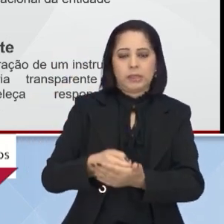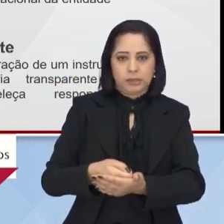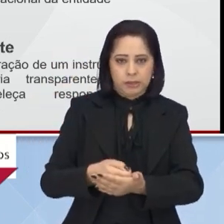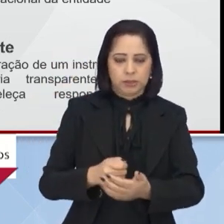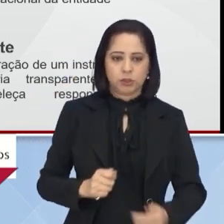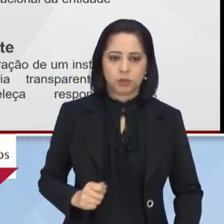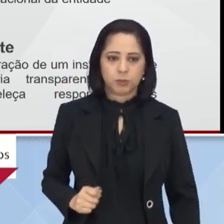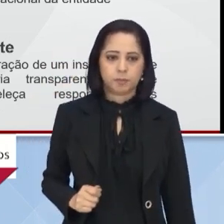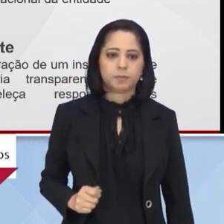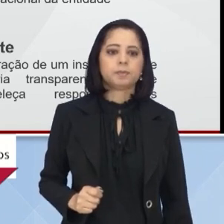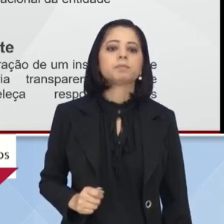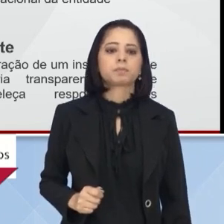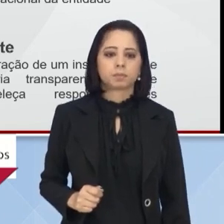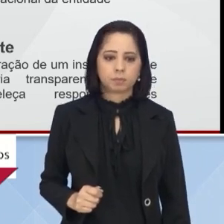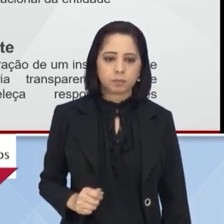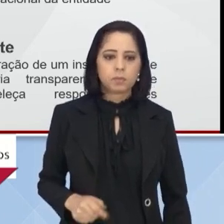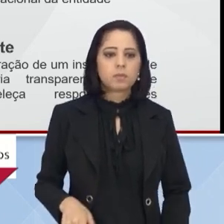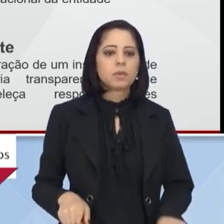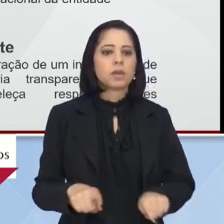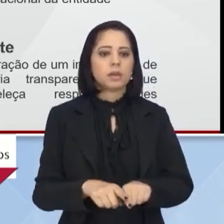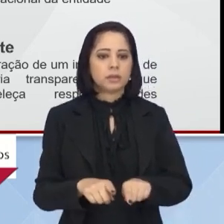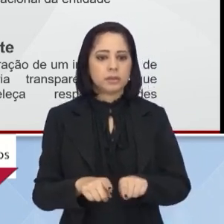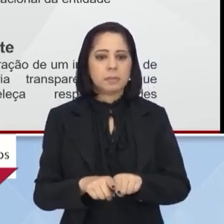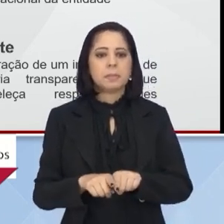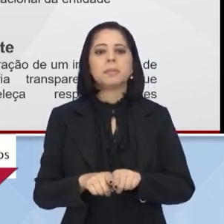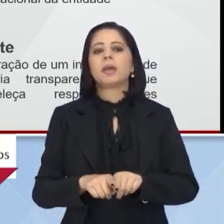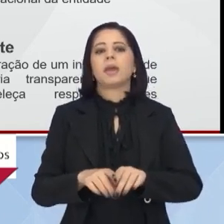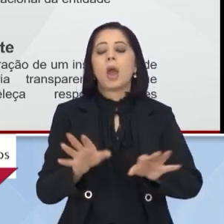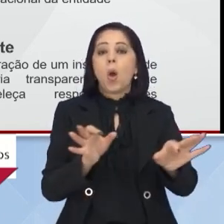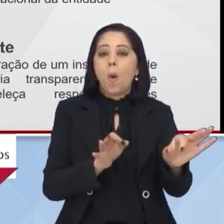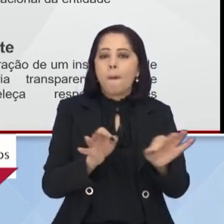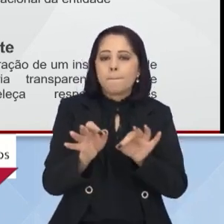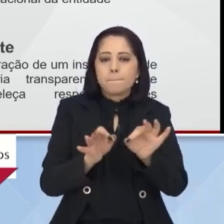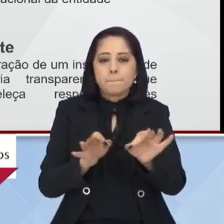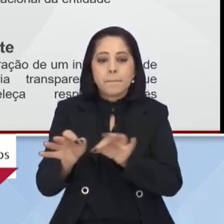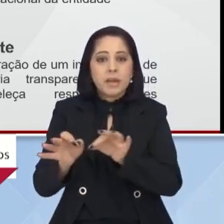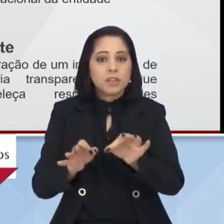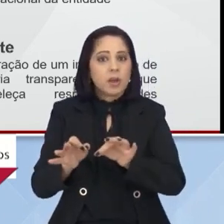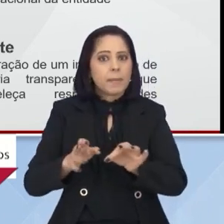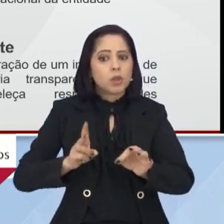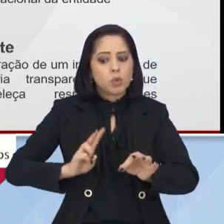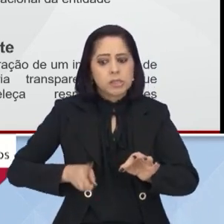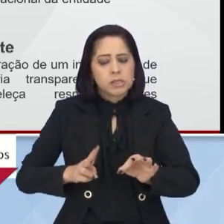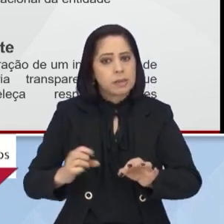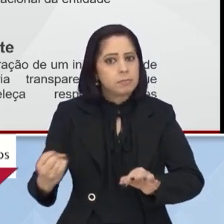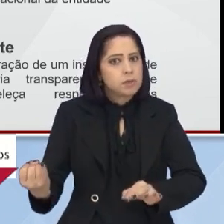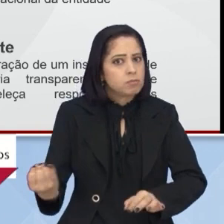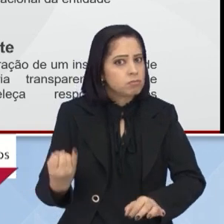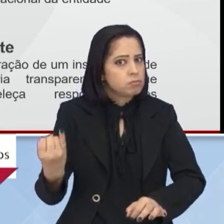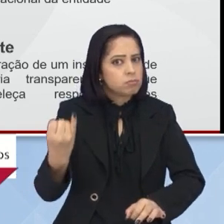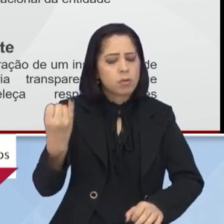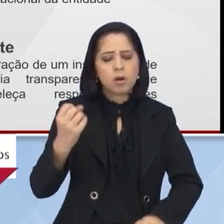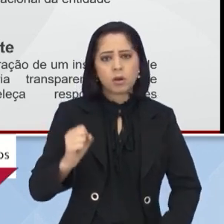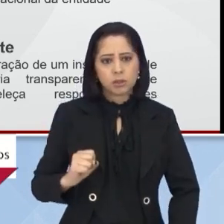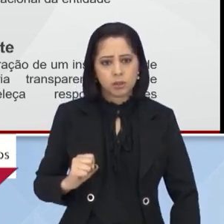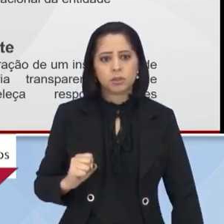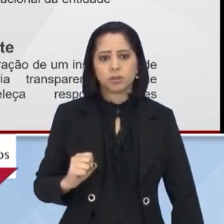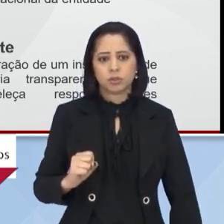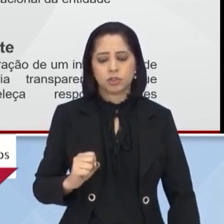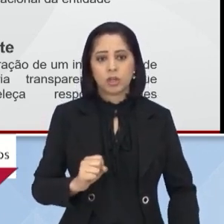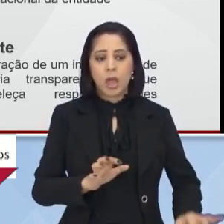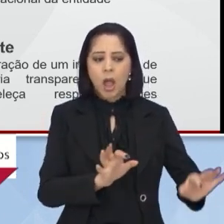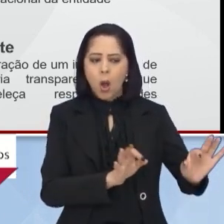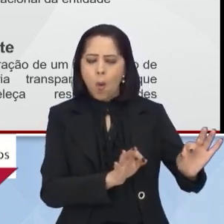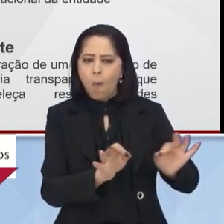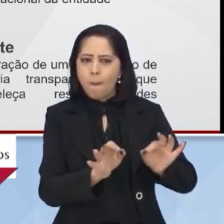E aí no no contexto né nesse cenário o planejamento torna-se cada vez mais importante não é à toa que o planejamento foi